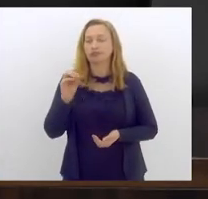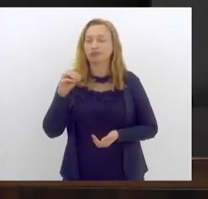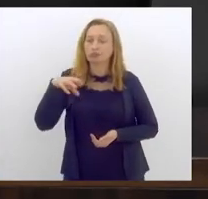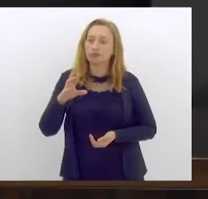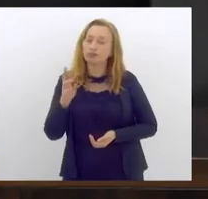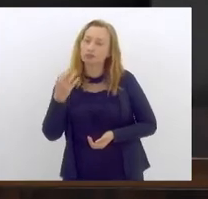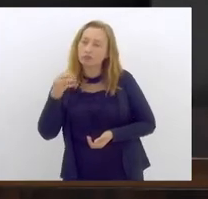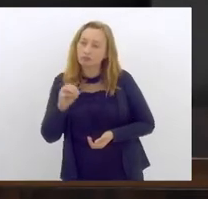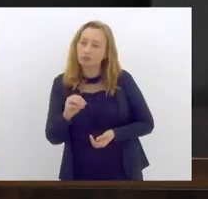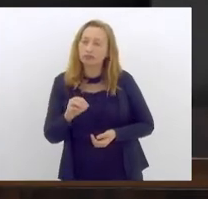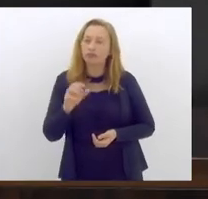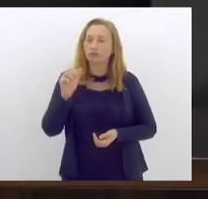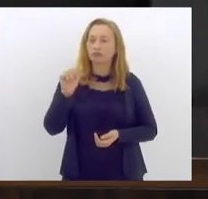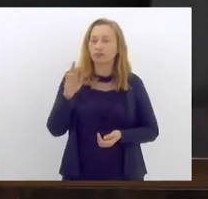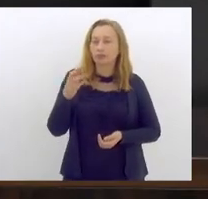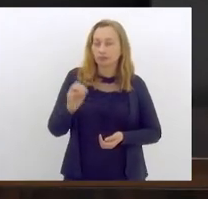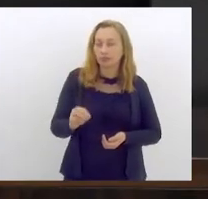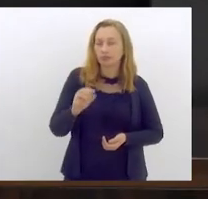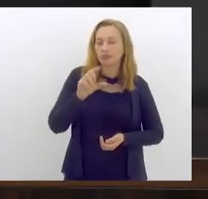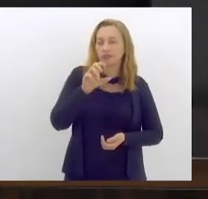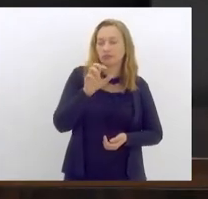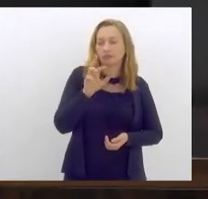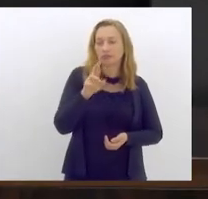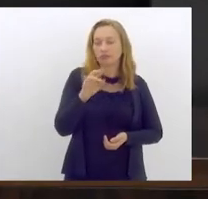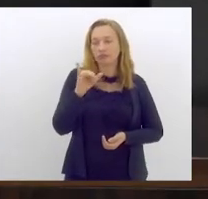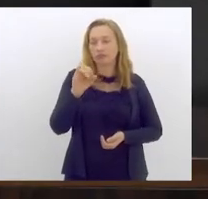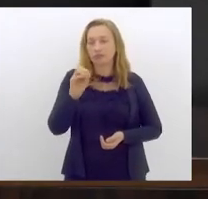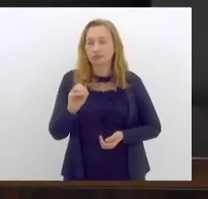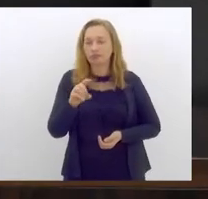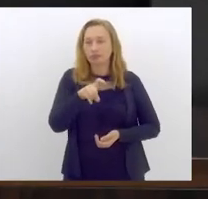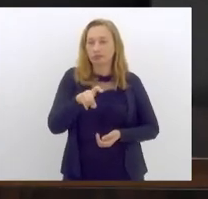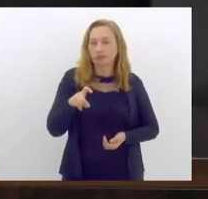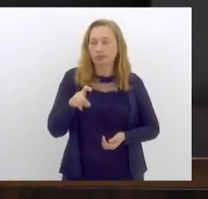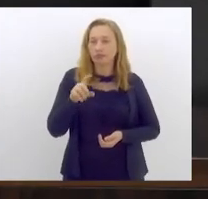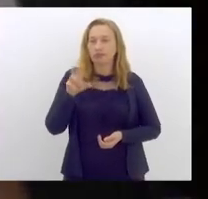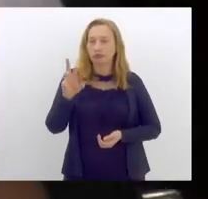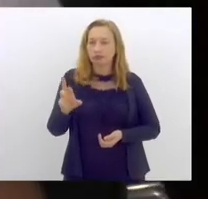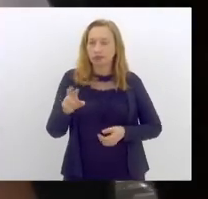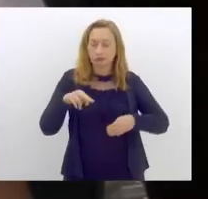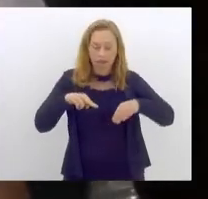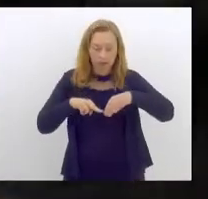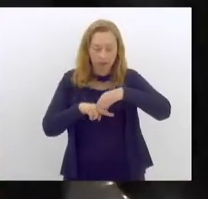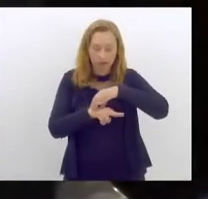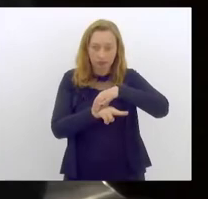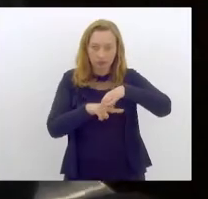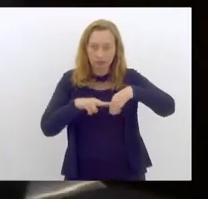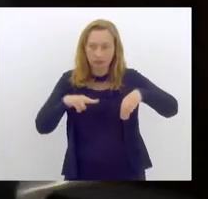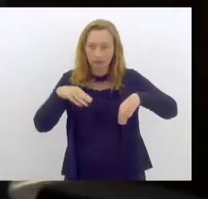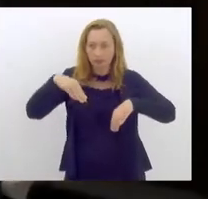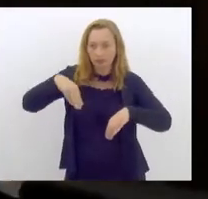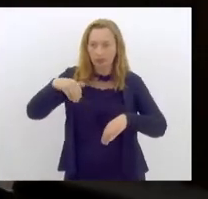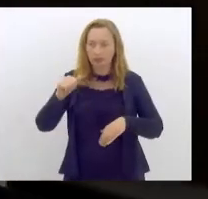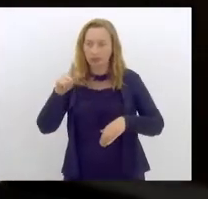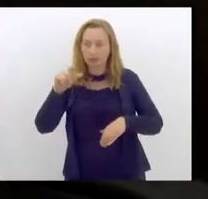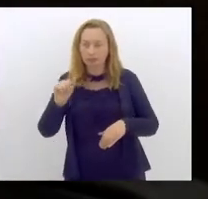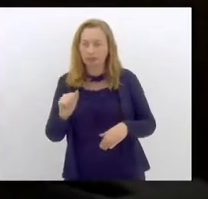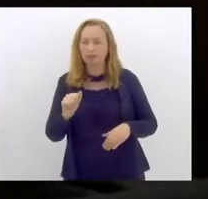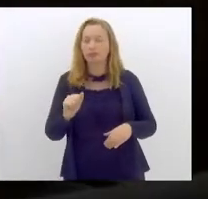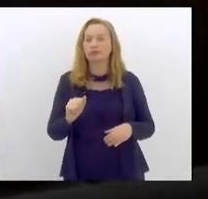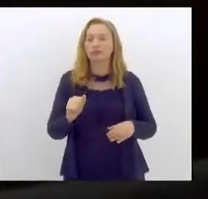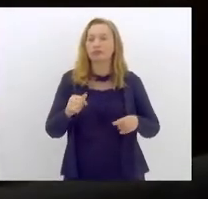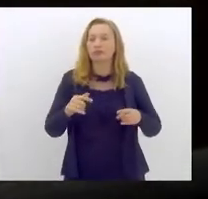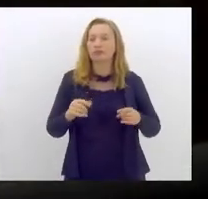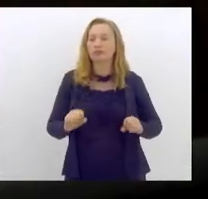de aparelho de raio x de ressonância de radioterapia de marca de cadeira de roda